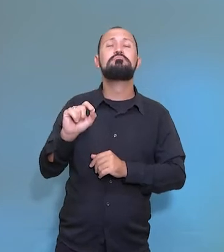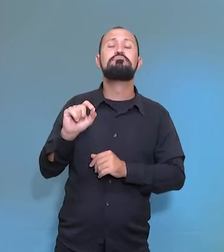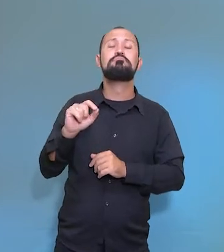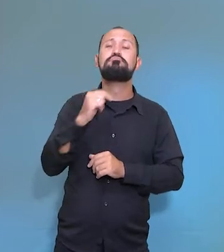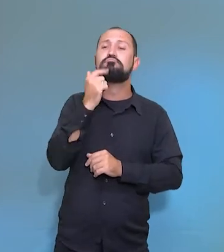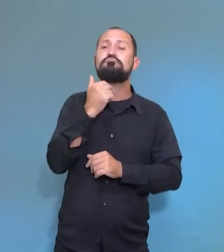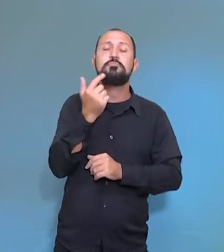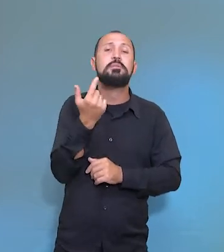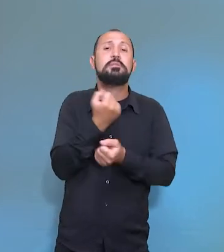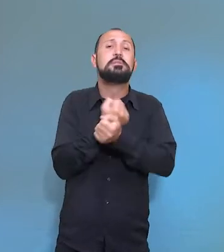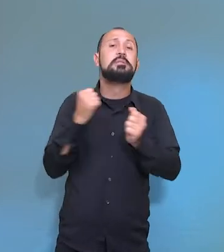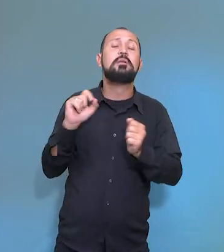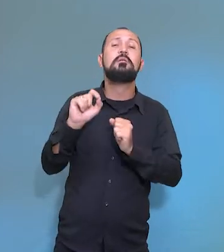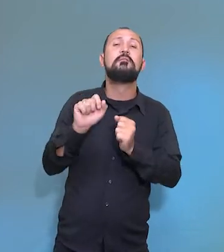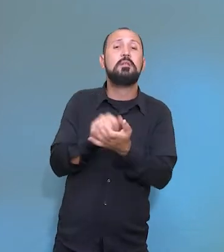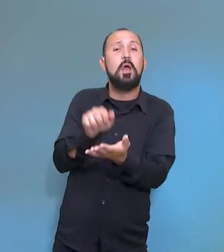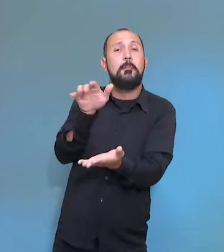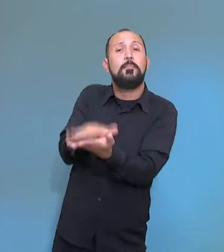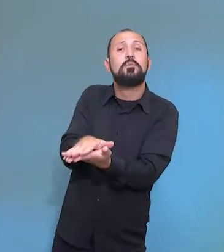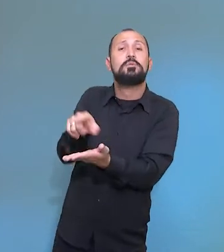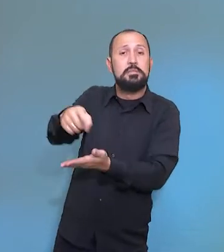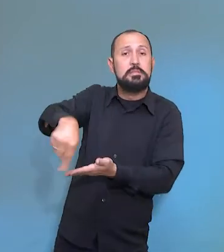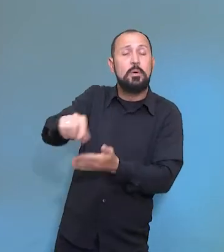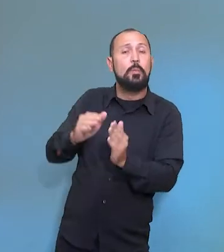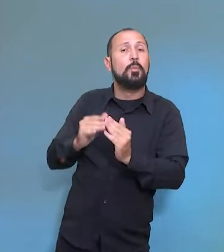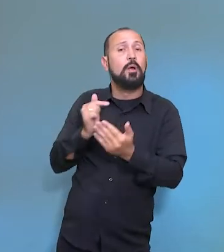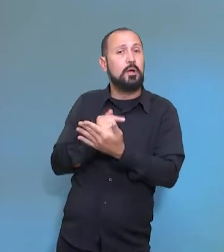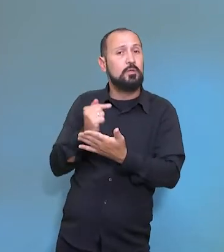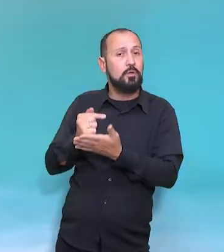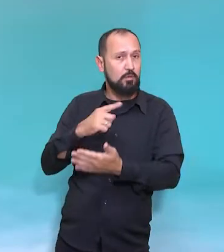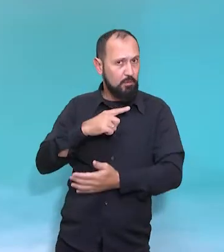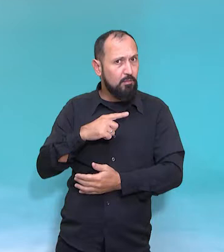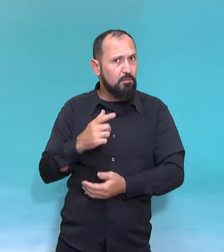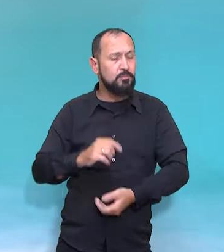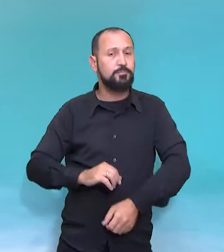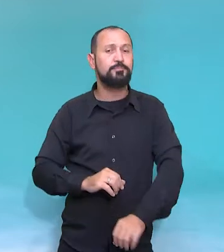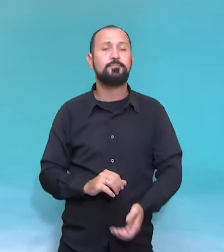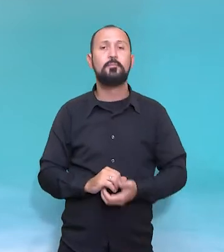que pode surgir de punição para esses cartórios?